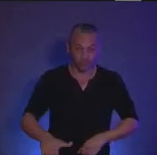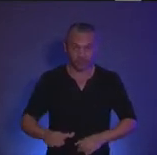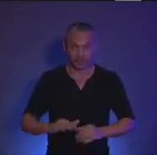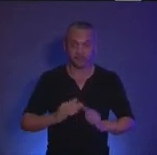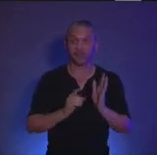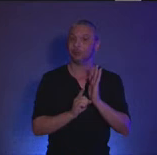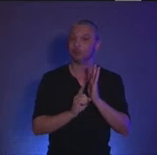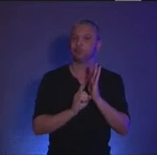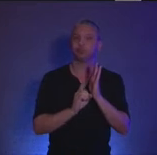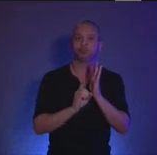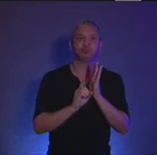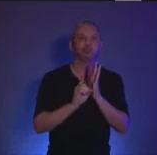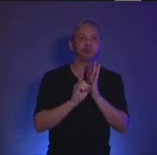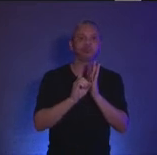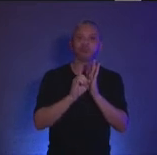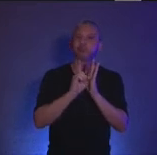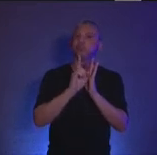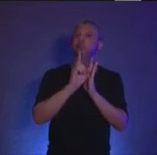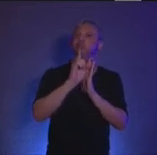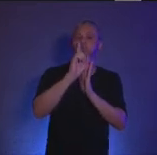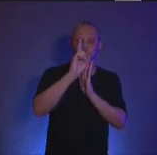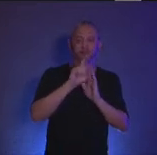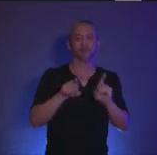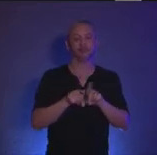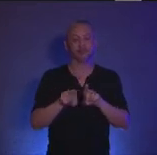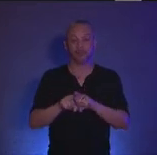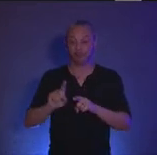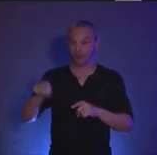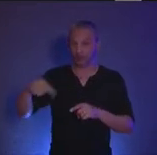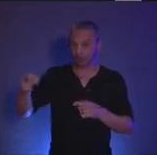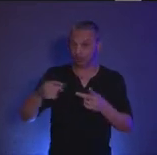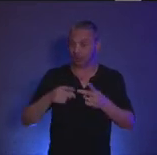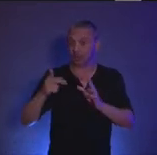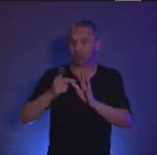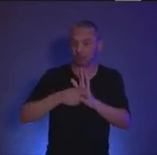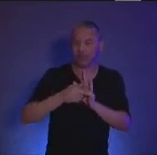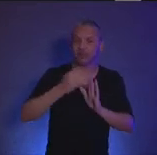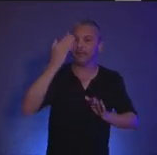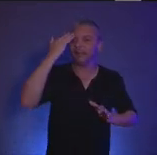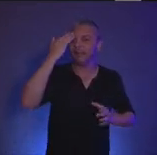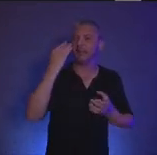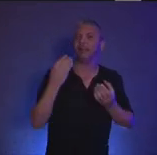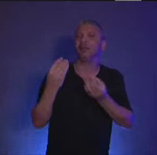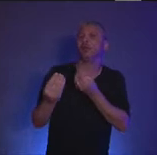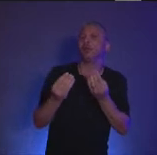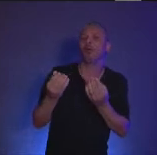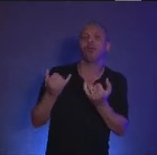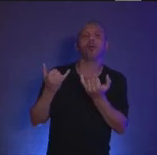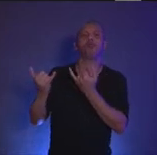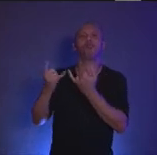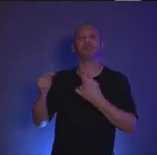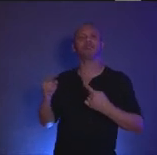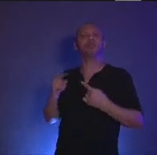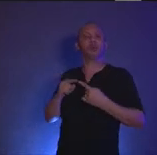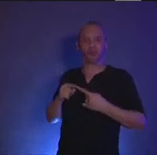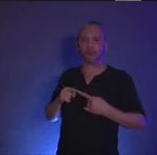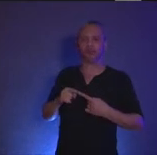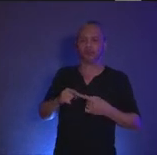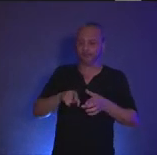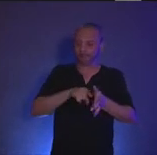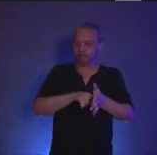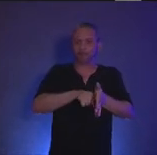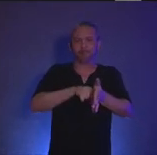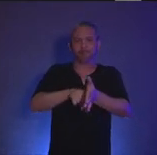E depois disso, a nossa segunda parte do projeto foi tentar entender que história esses dados estavam contando. Então, a gente foi